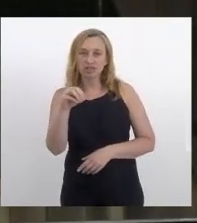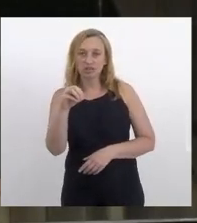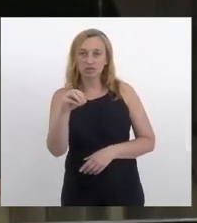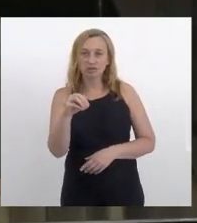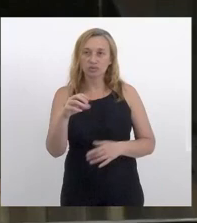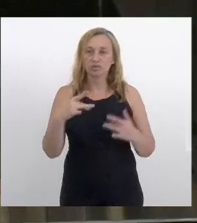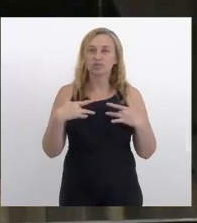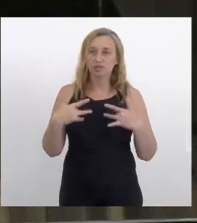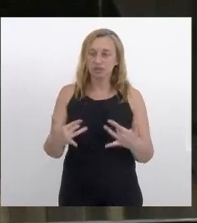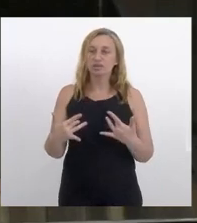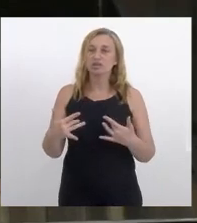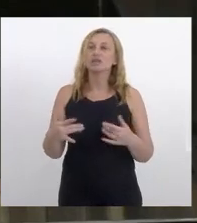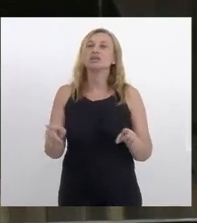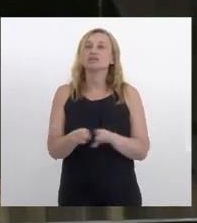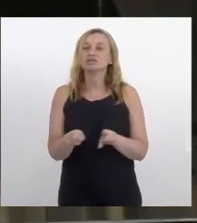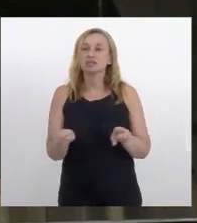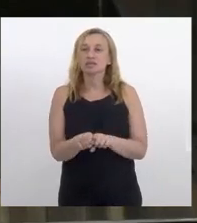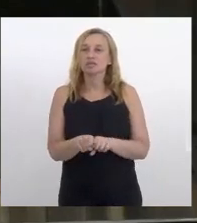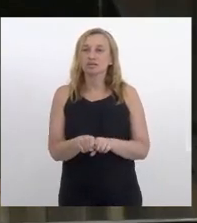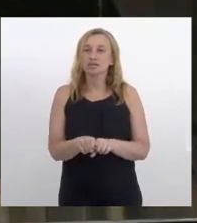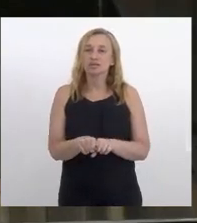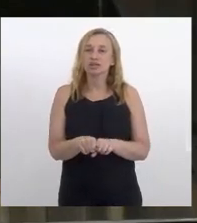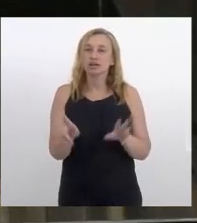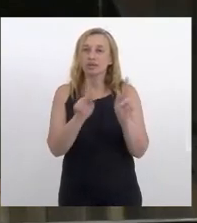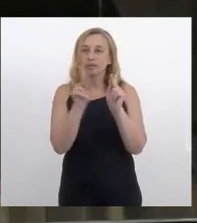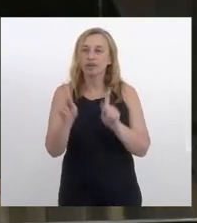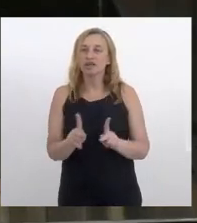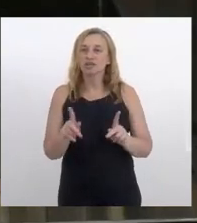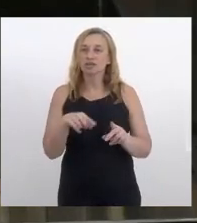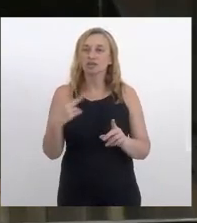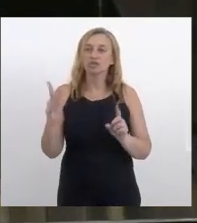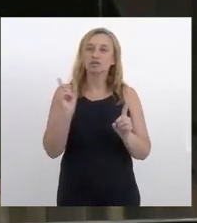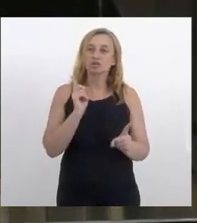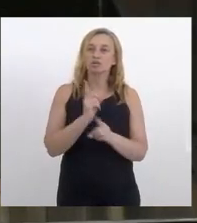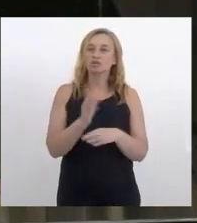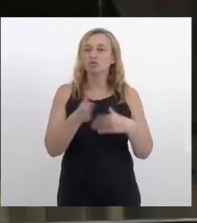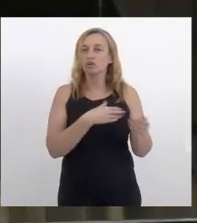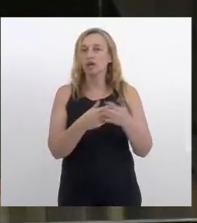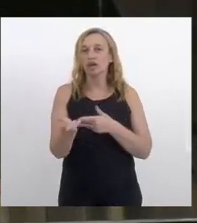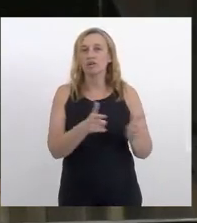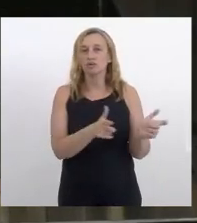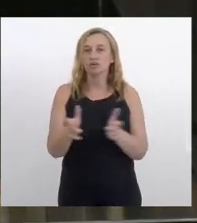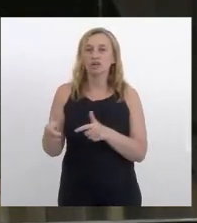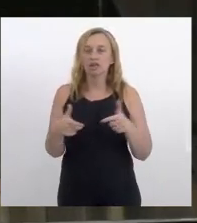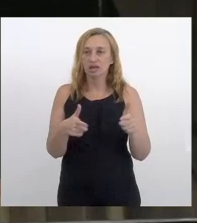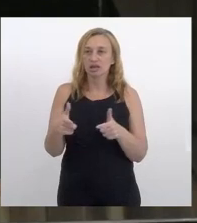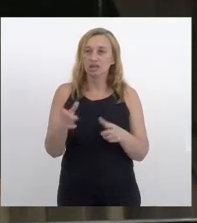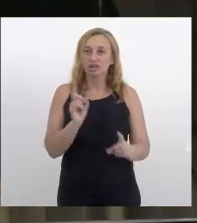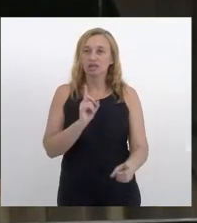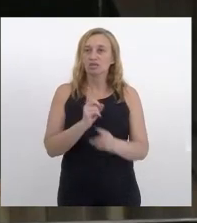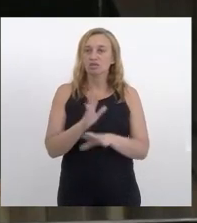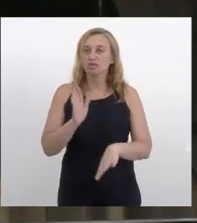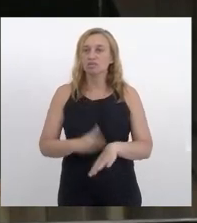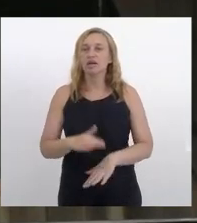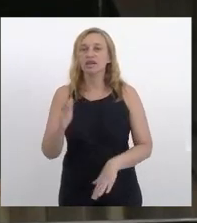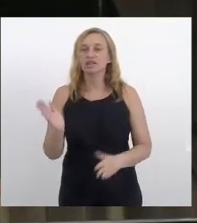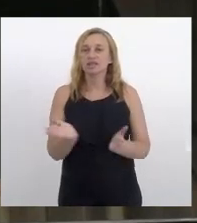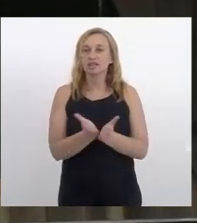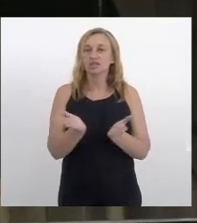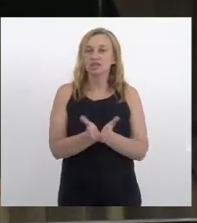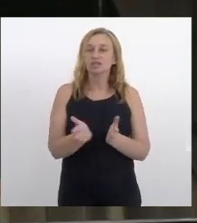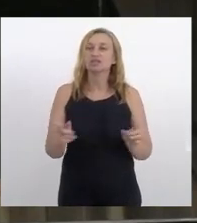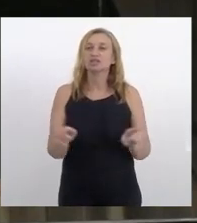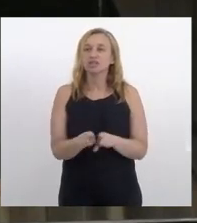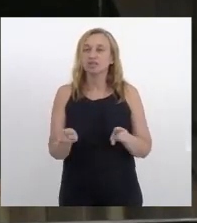Fratelli Tutti, mas também a Laudato Si, e os seus encontros, onde quer que vá, encontra com os demais cristãos, mas tem encontro